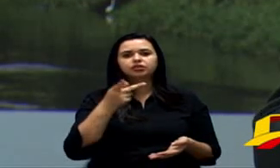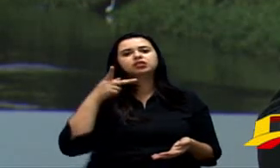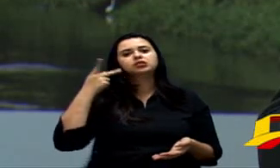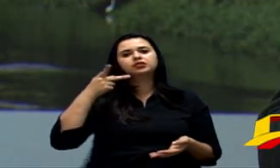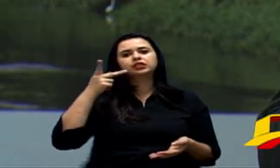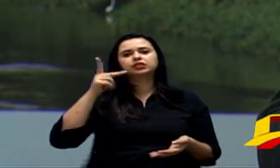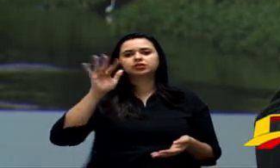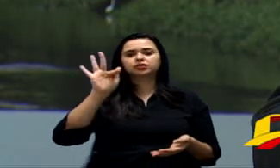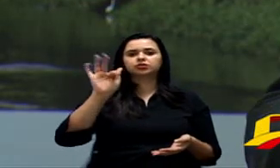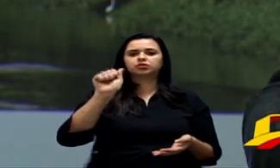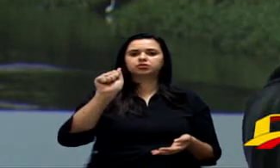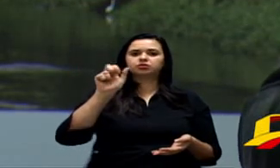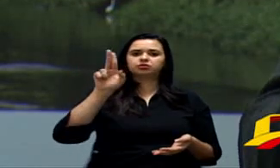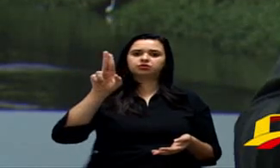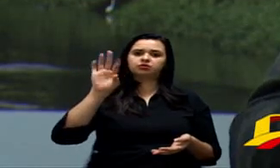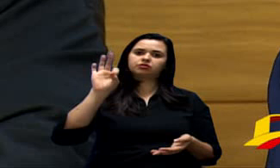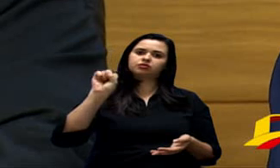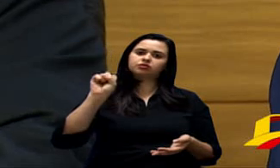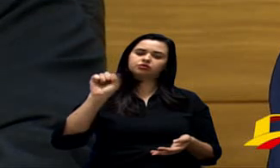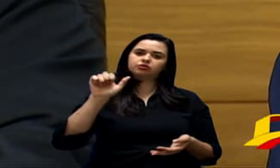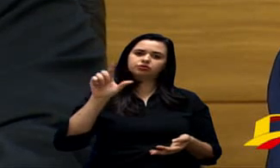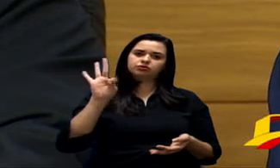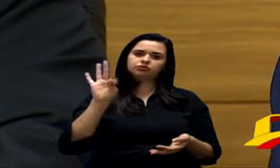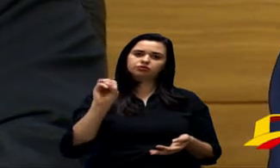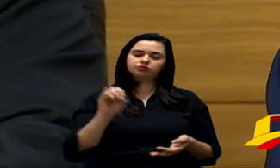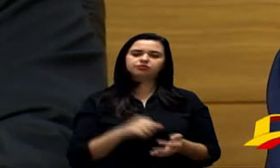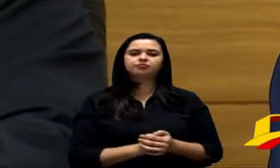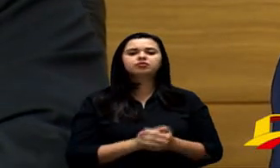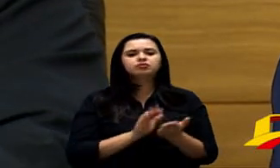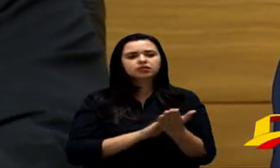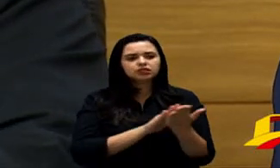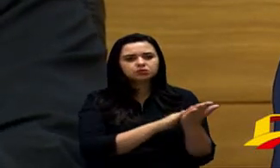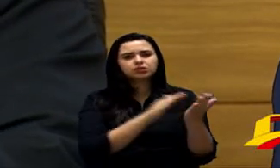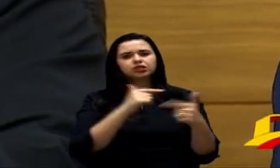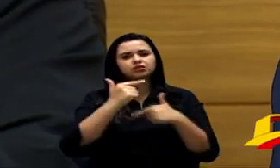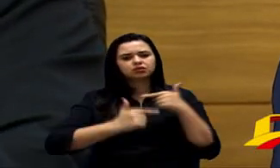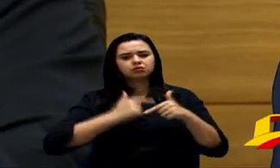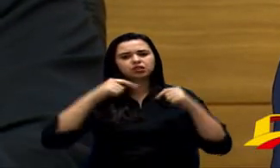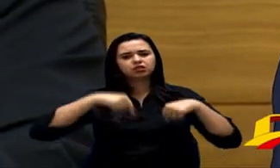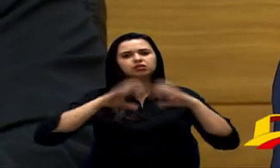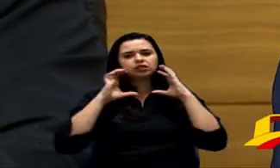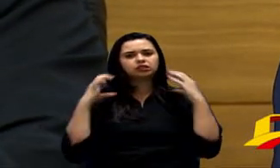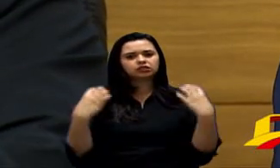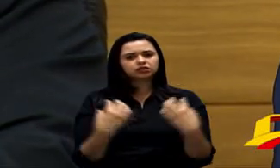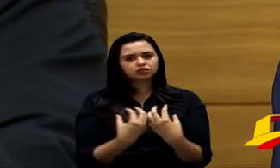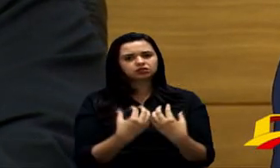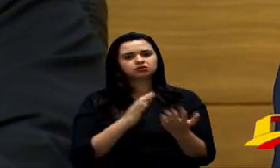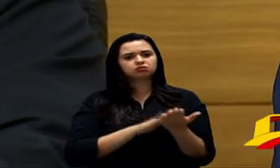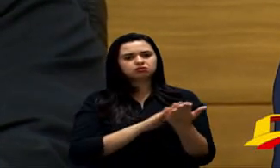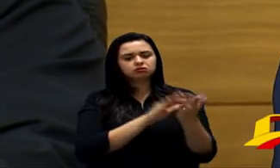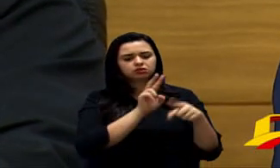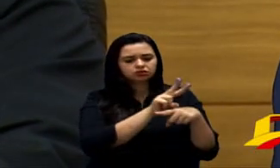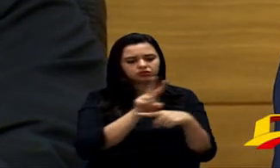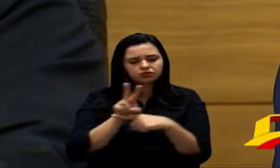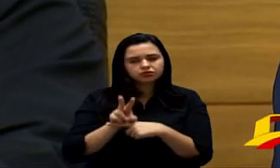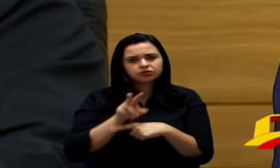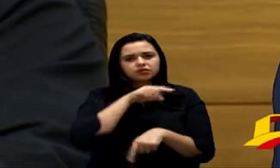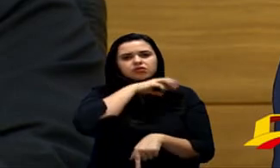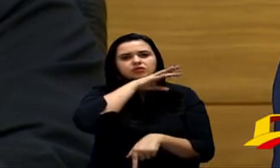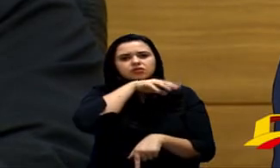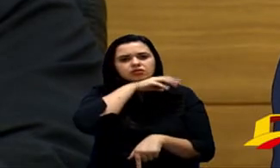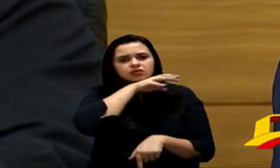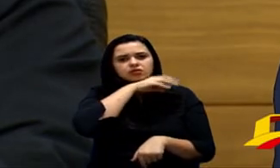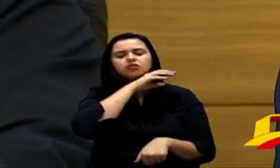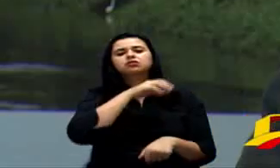Fausto, meu grande amigo também, parabéns pelo seu trabalho aqui na casa, parabéns pela defesa da causa animal. Eu sei que tem vários projetos aqui, a